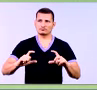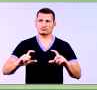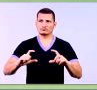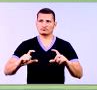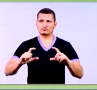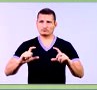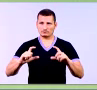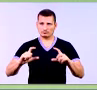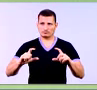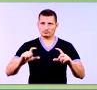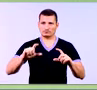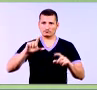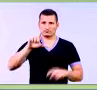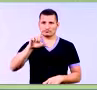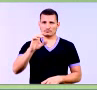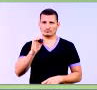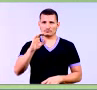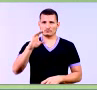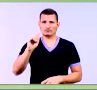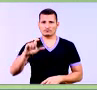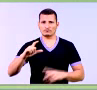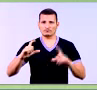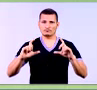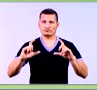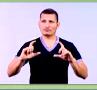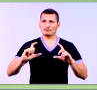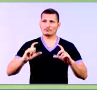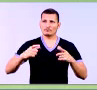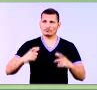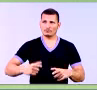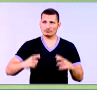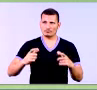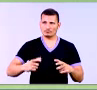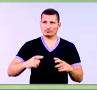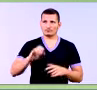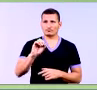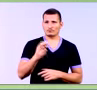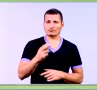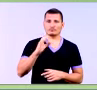local ou uma declaração CDN.